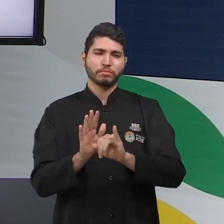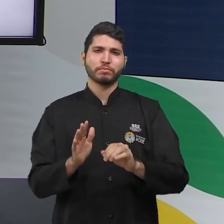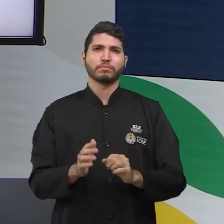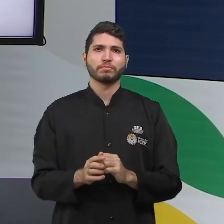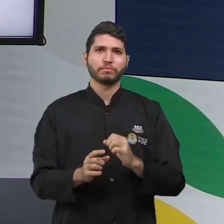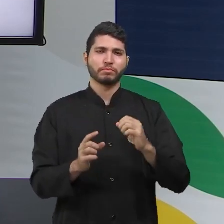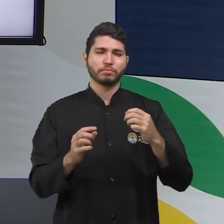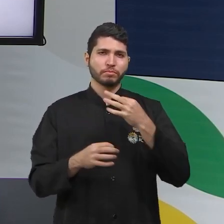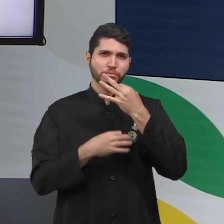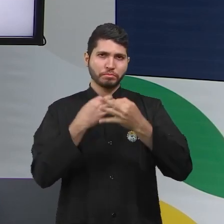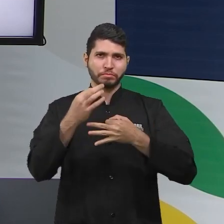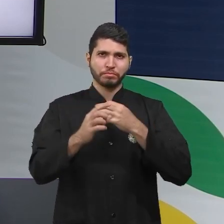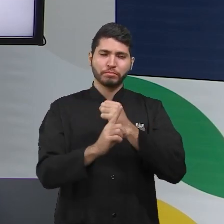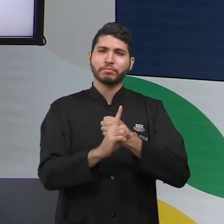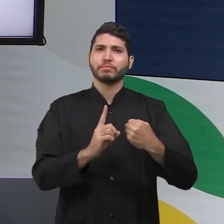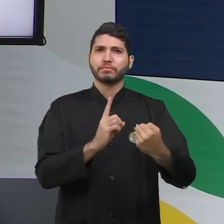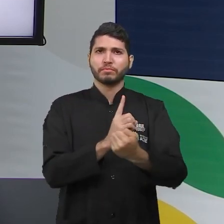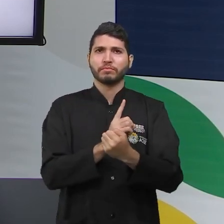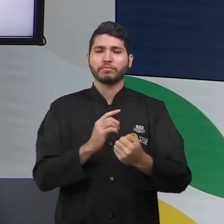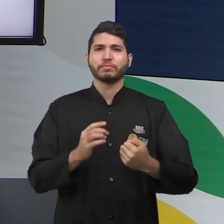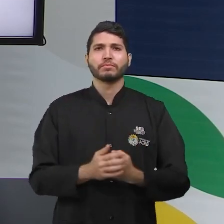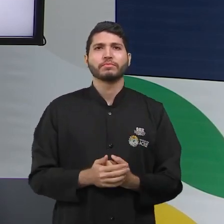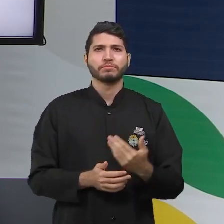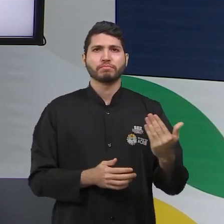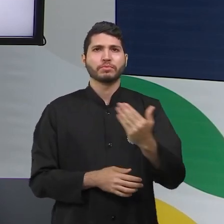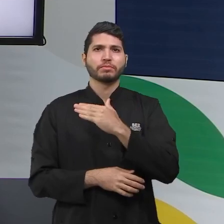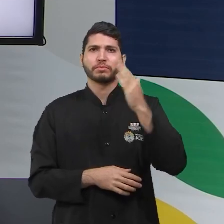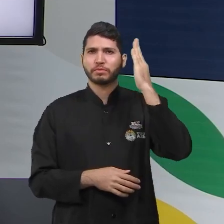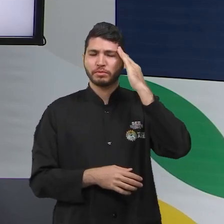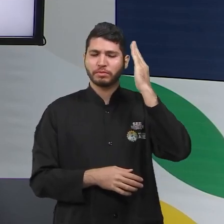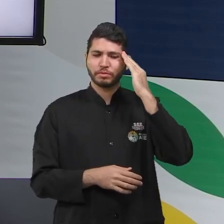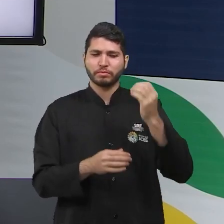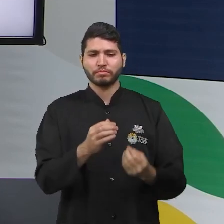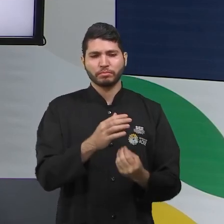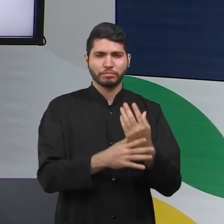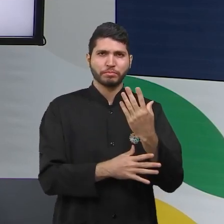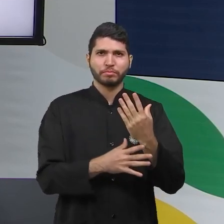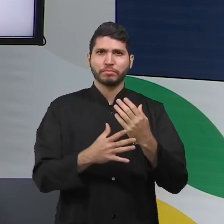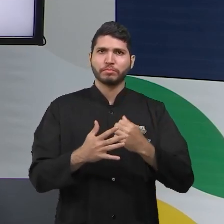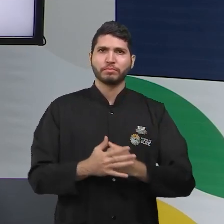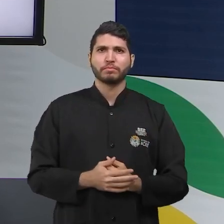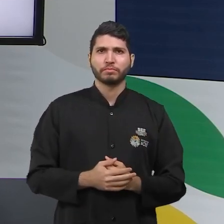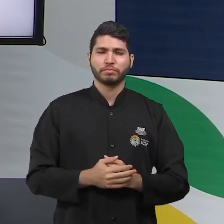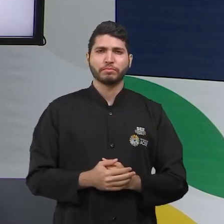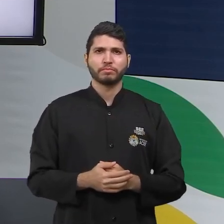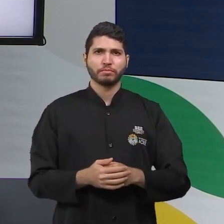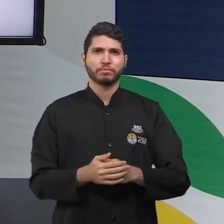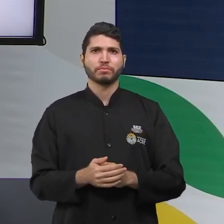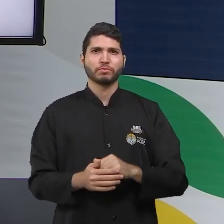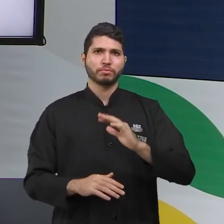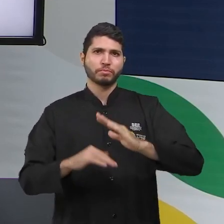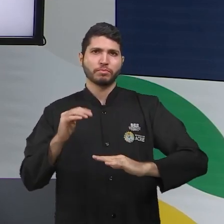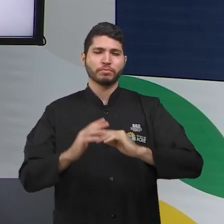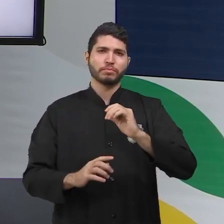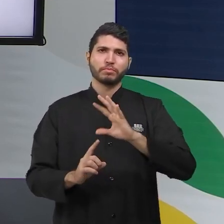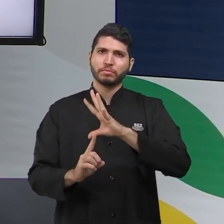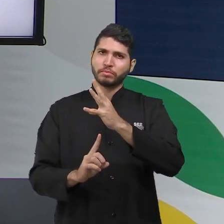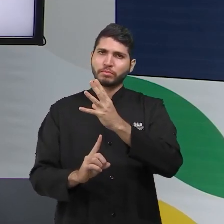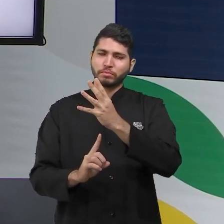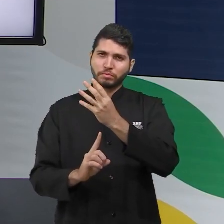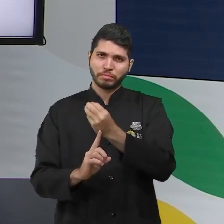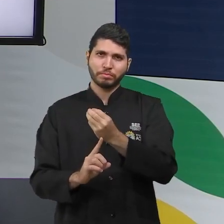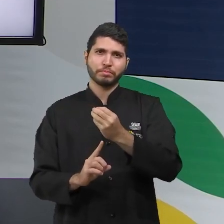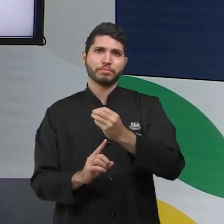também. Então nós vamos falar sobre como ela surgiu, as suas origens, os artistas brasileiros que são